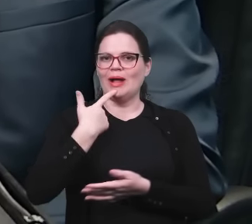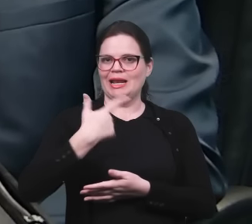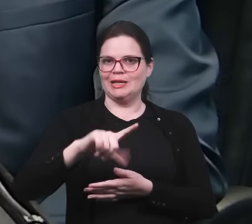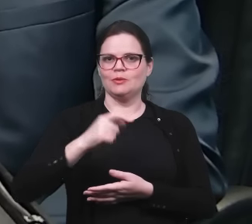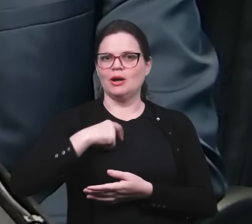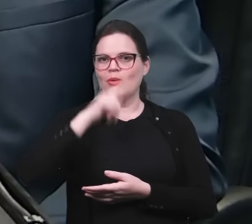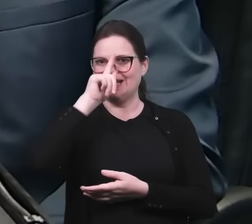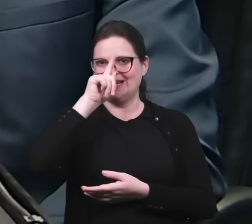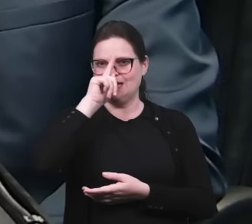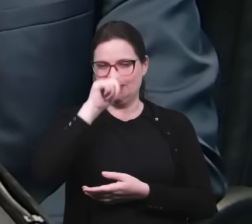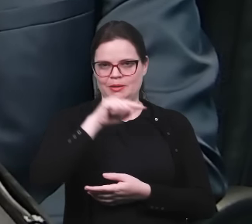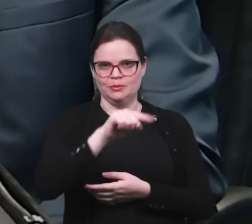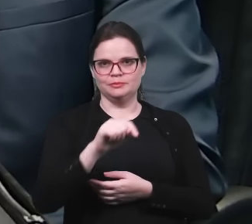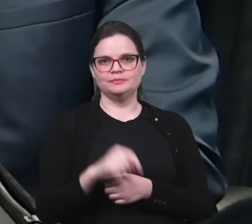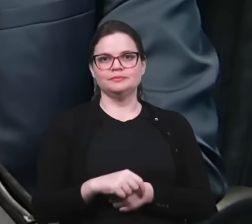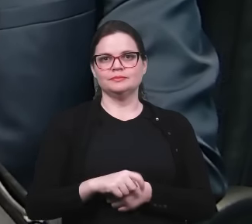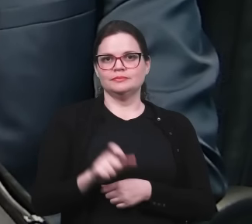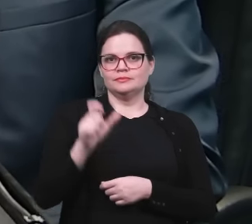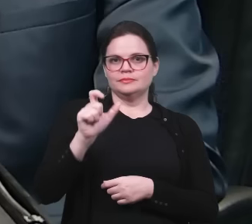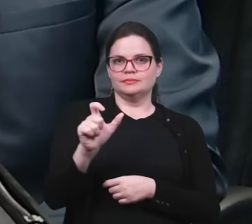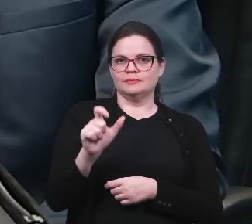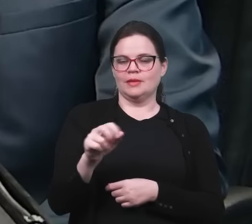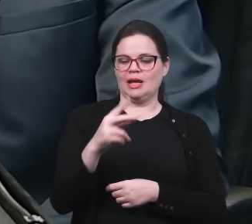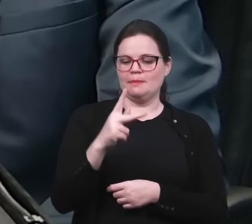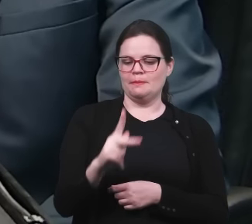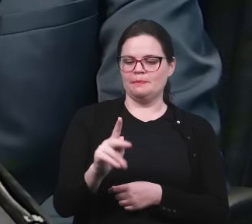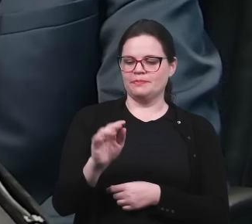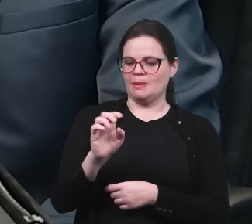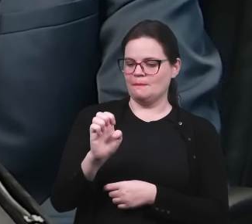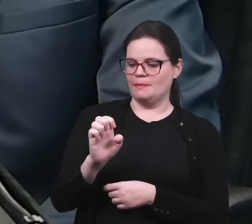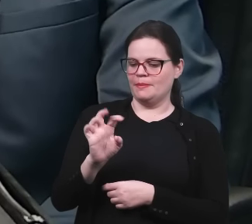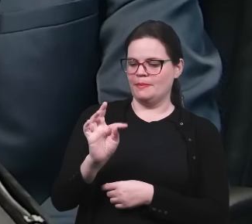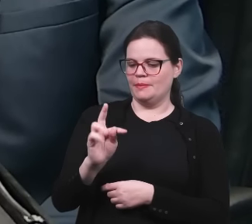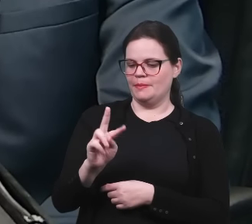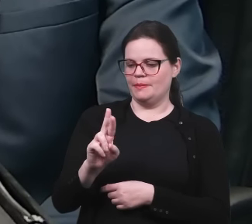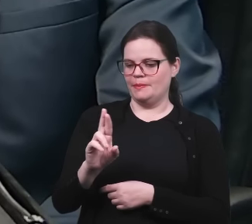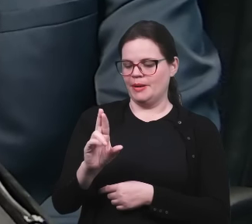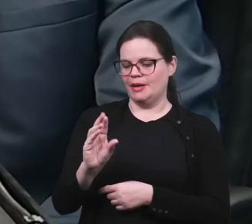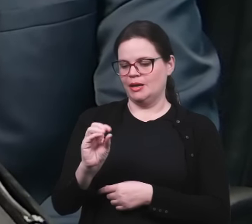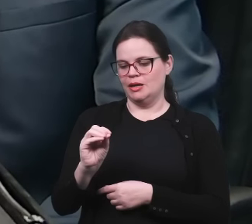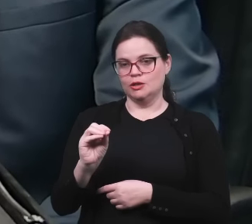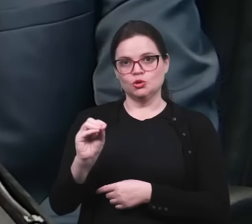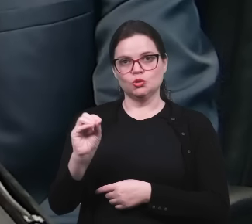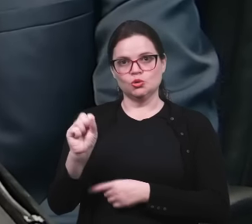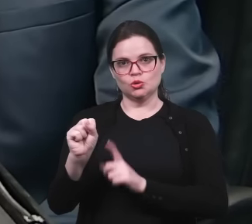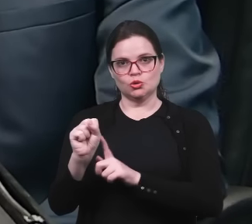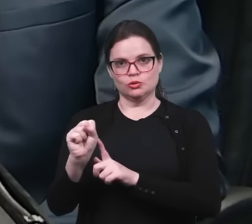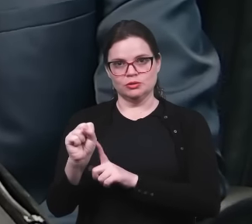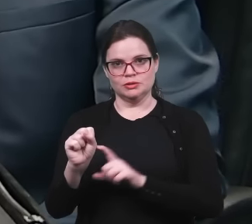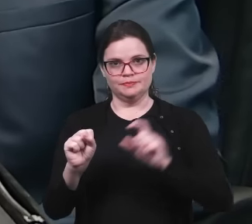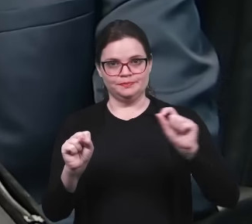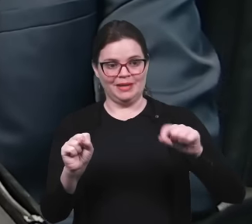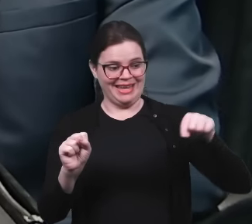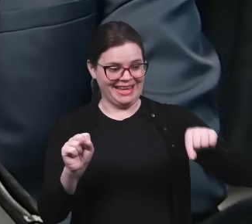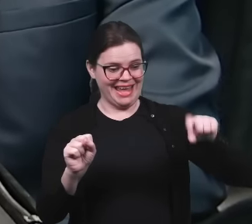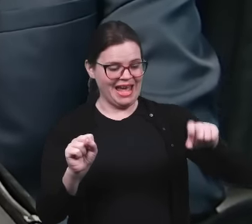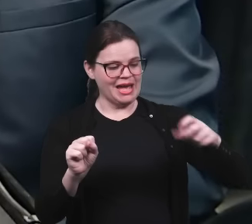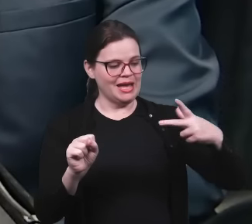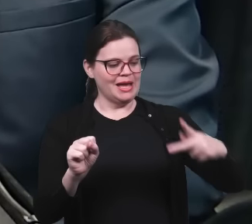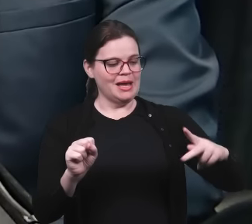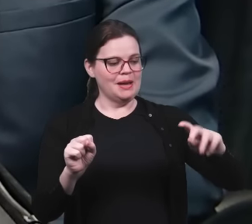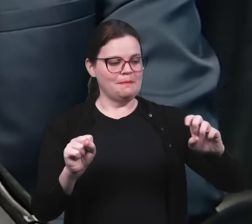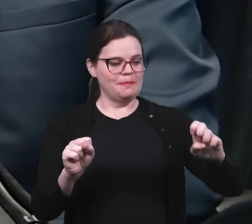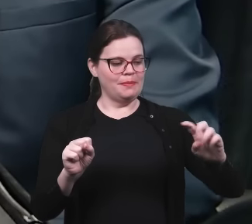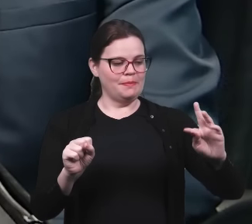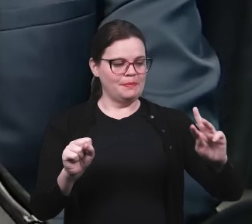ali, a palavra diz assim: tu és Petrus, e sobre esta Petra. Então há uma